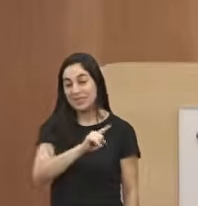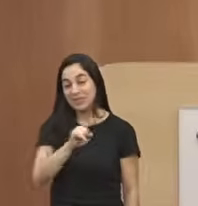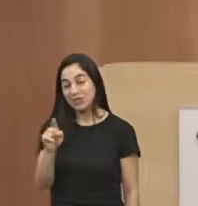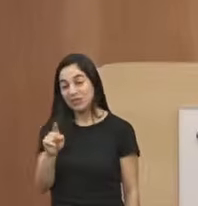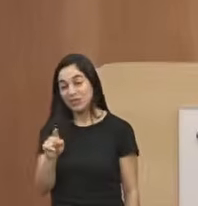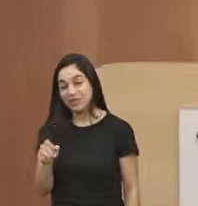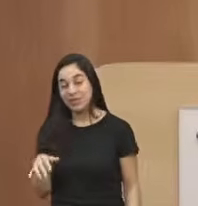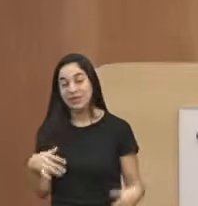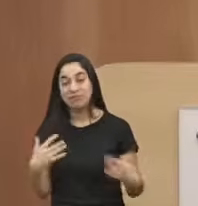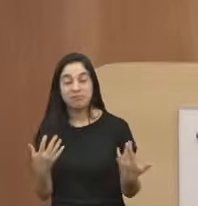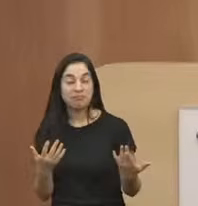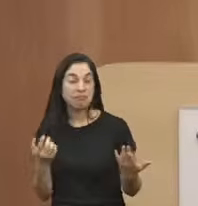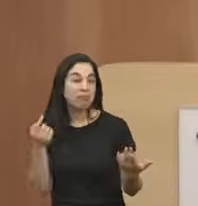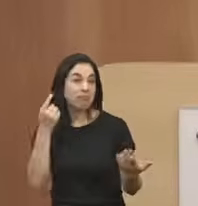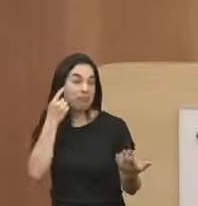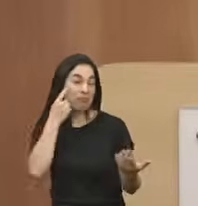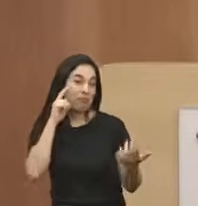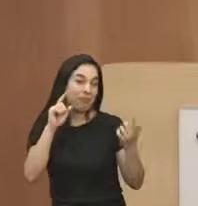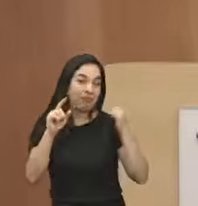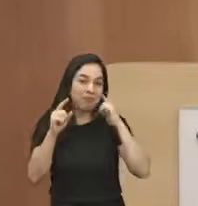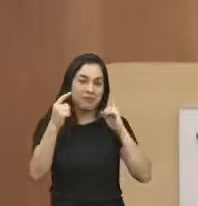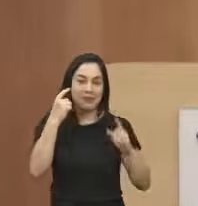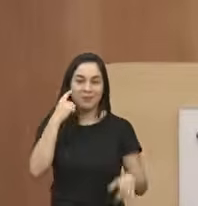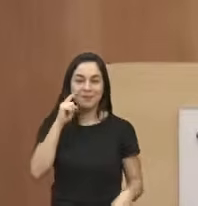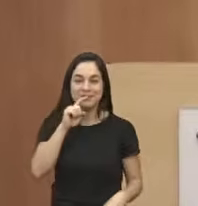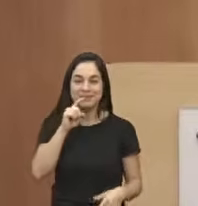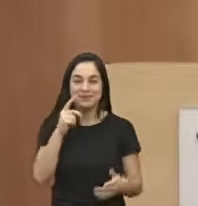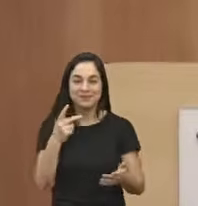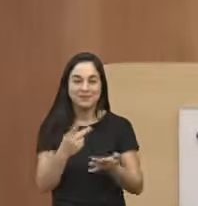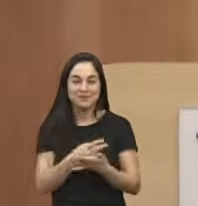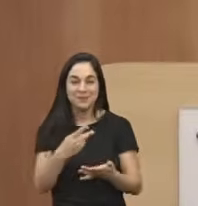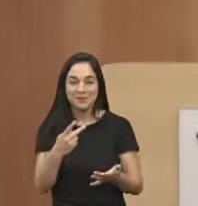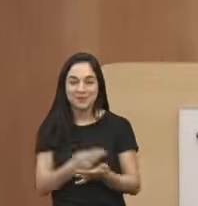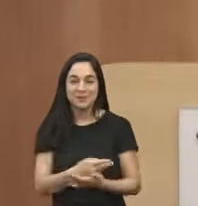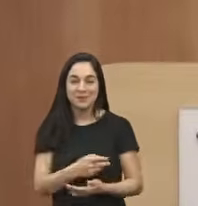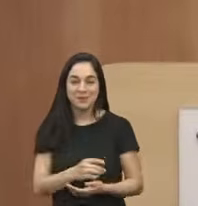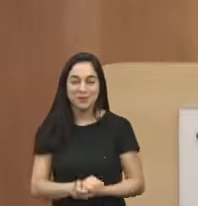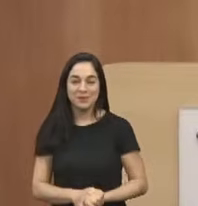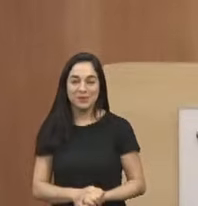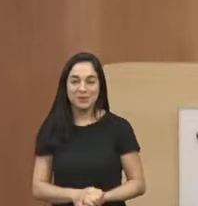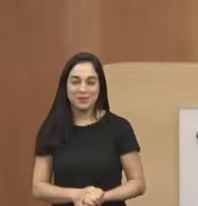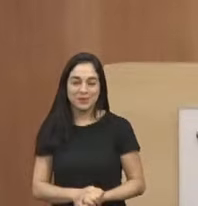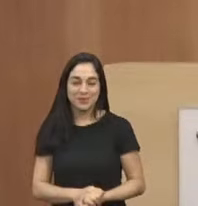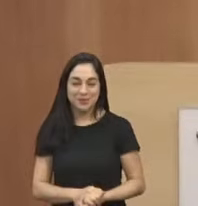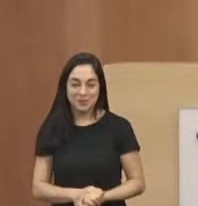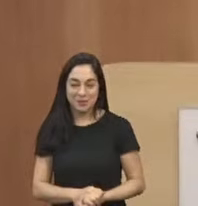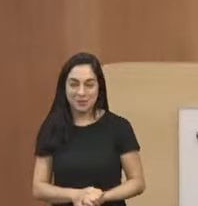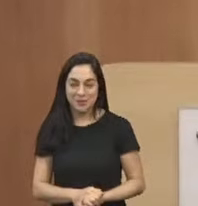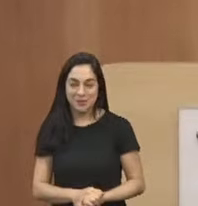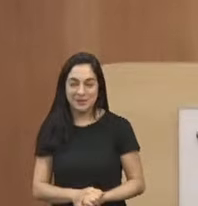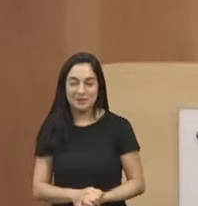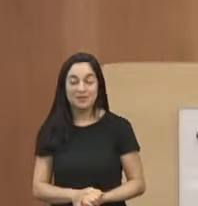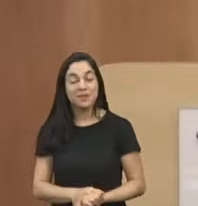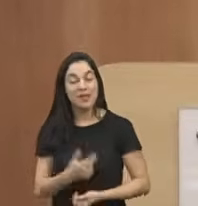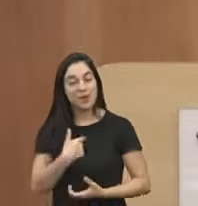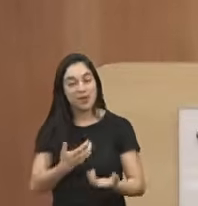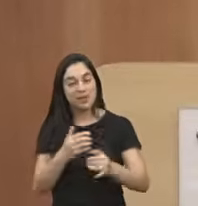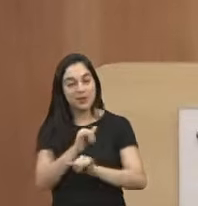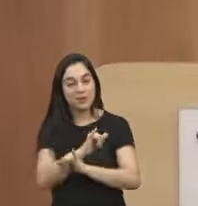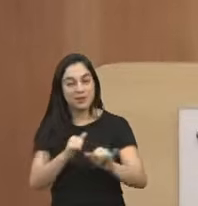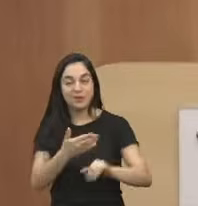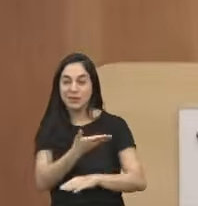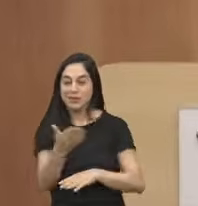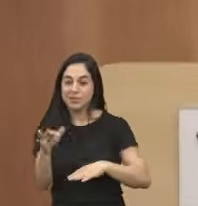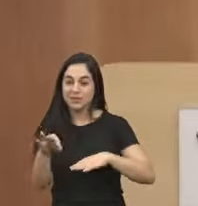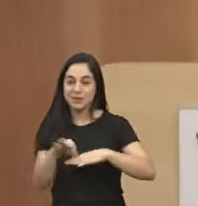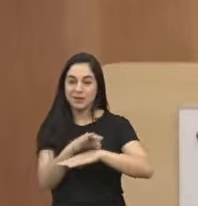achar, então você está adivinhando que você que está errado. Eu quero dizer a vocês, os corretores de imóveis de